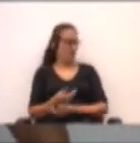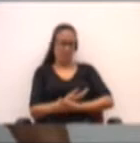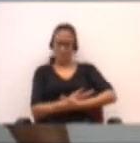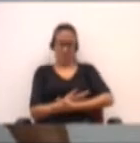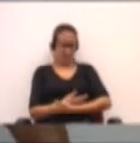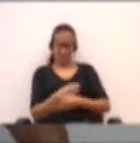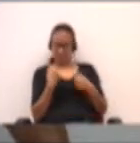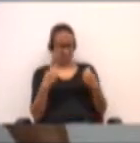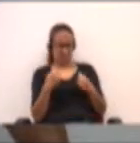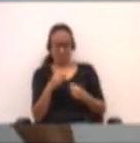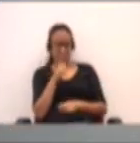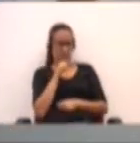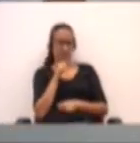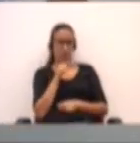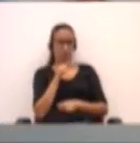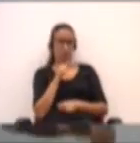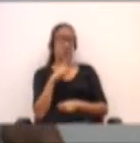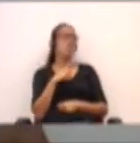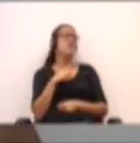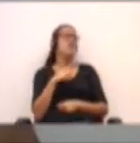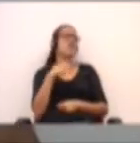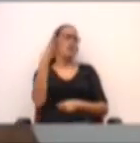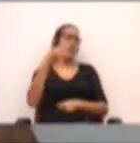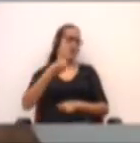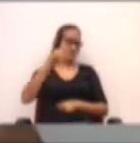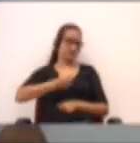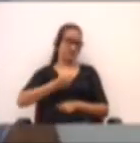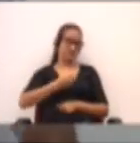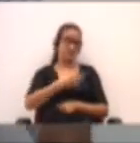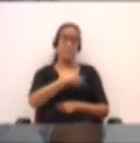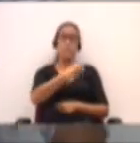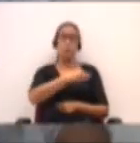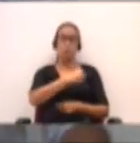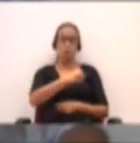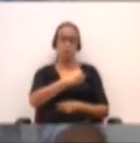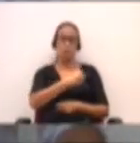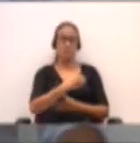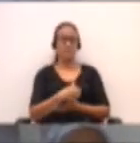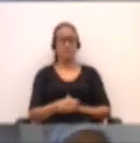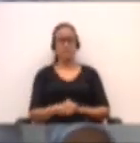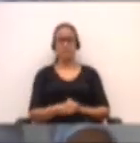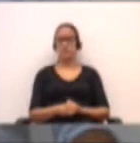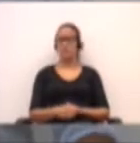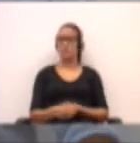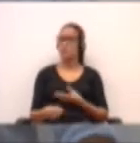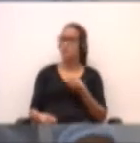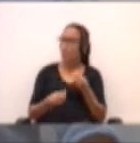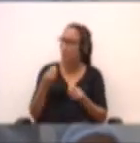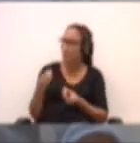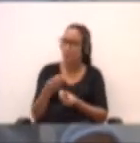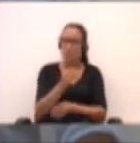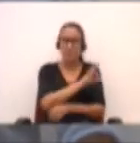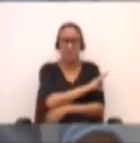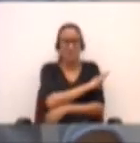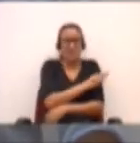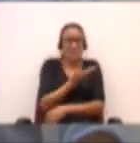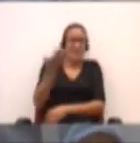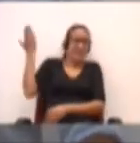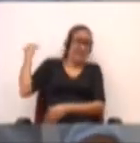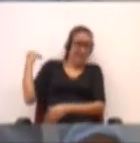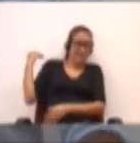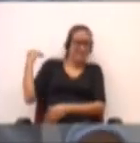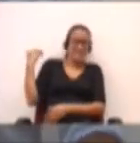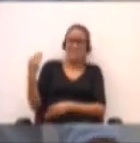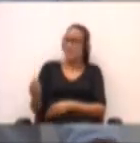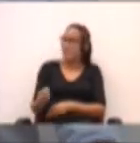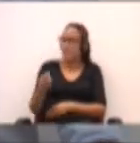leite materno. Vejam a insensibilidade do prefeito anterior. O que nós queremos, e